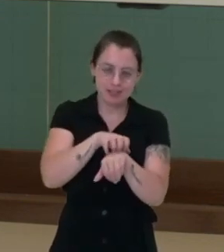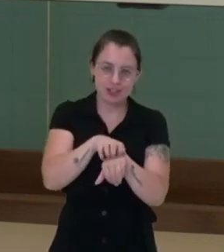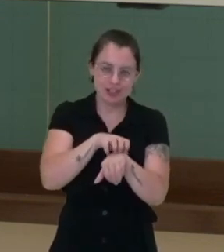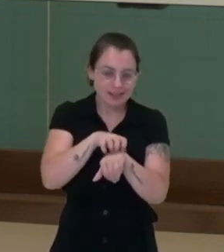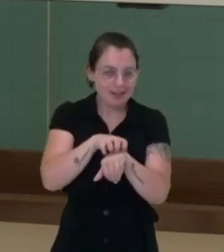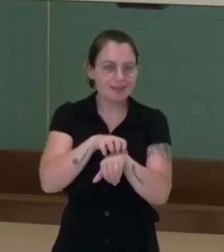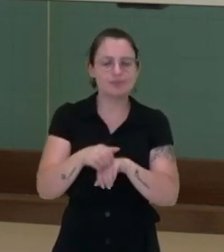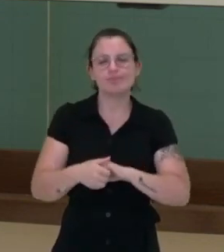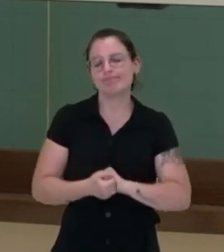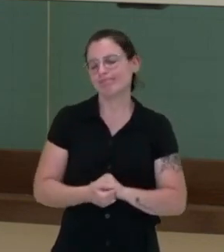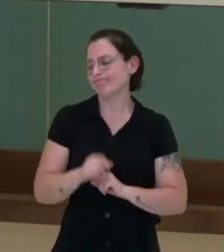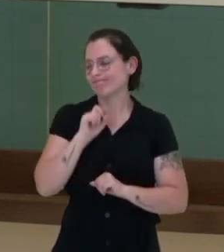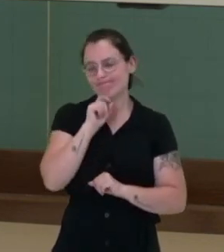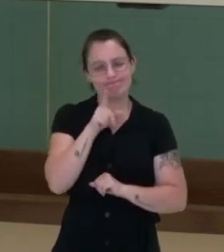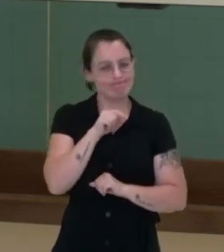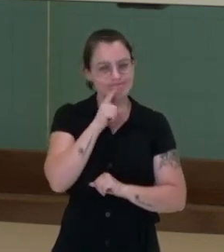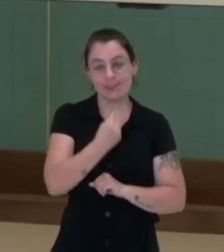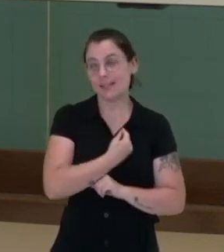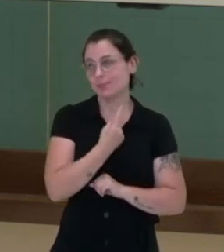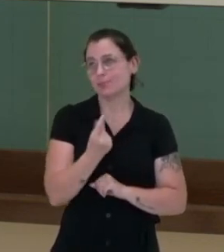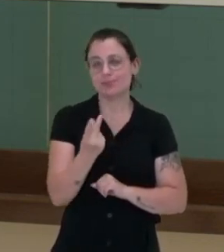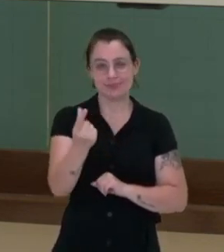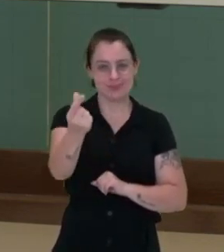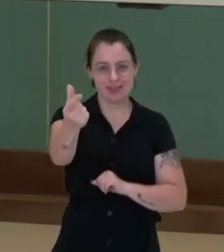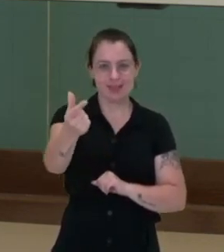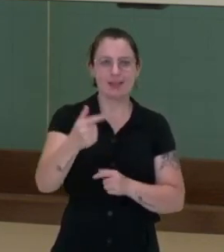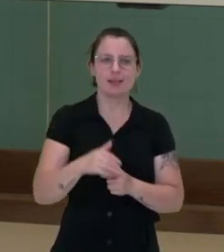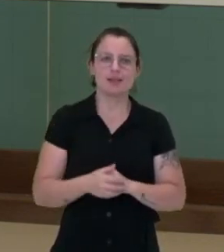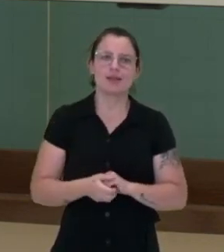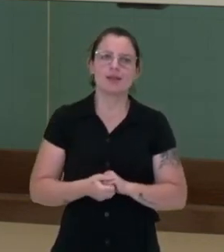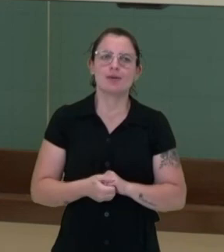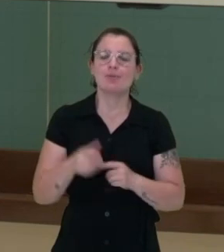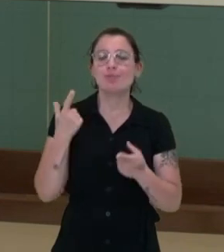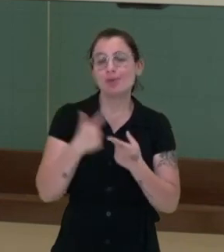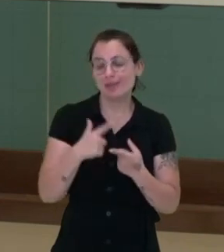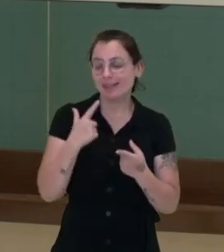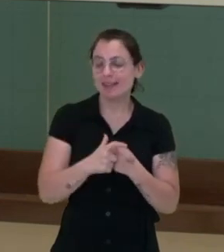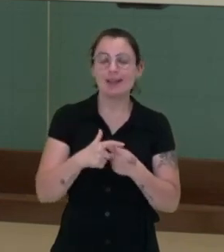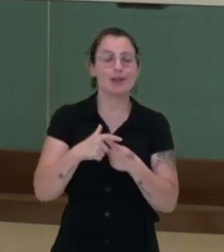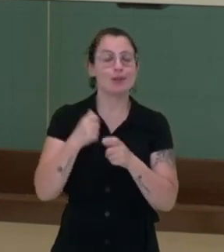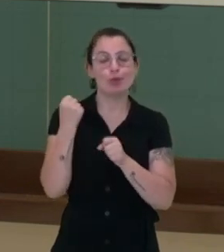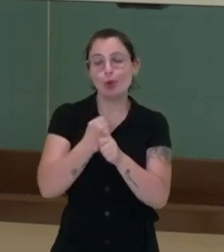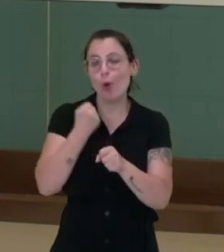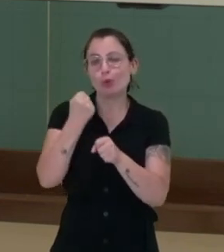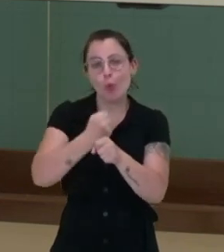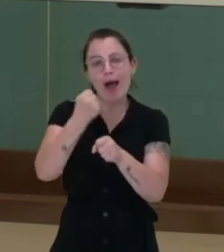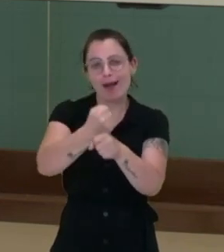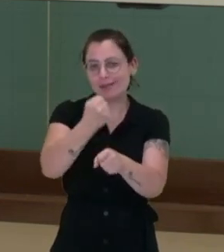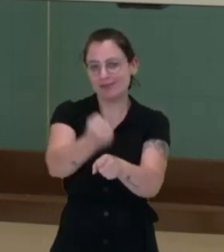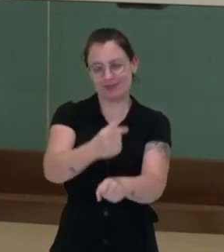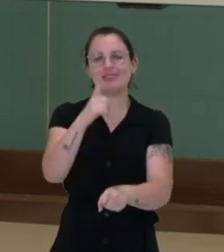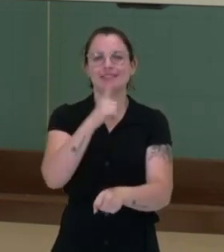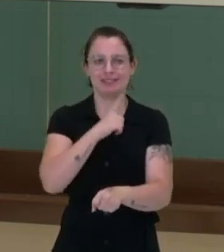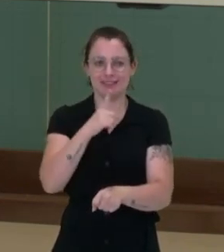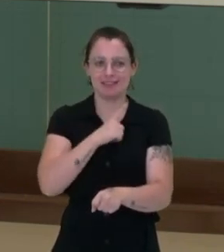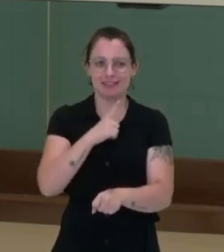bronquite ou a asma, a pessoa vai conviver. Por quê? Todo ano vai ter primavera, a liberação de